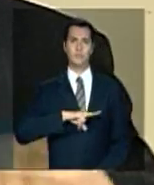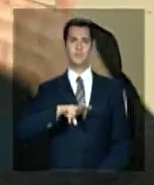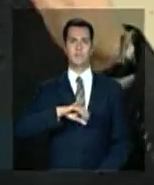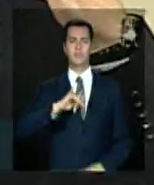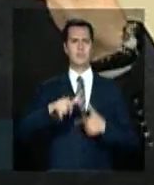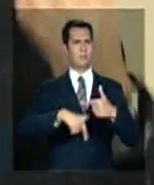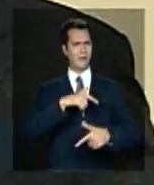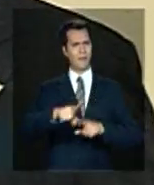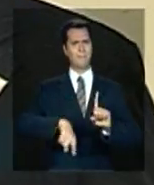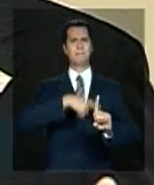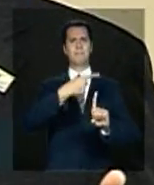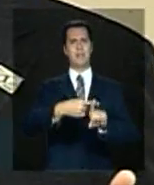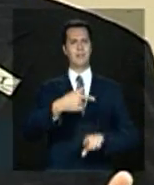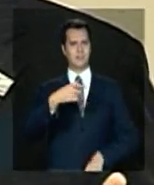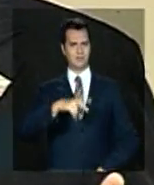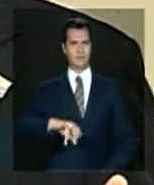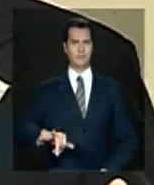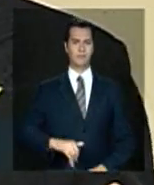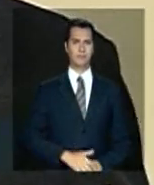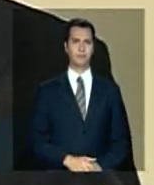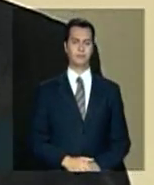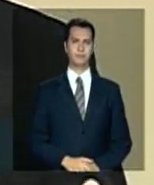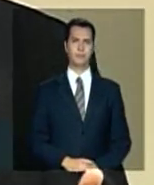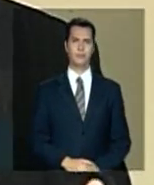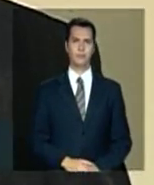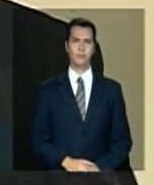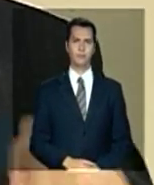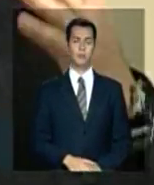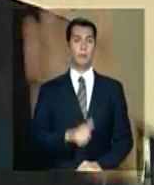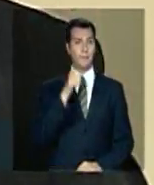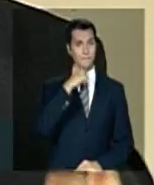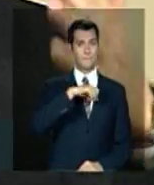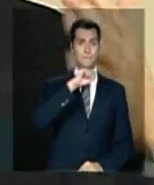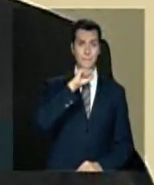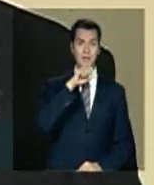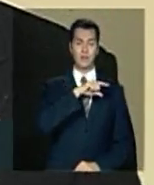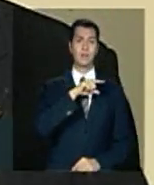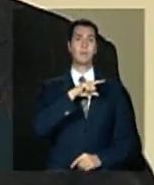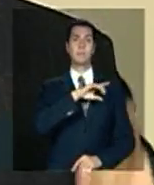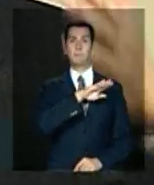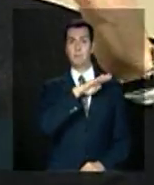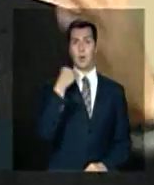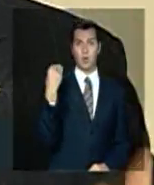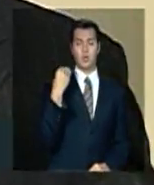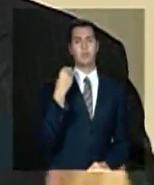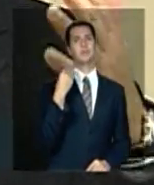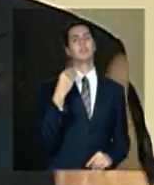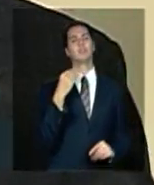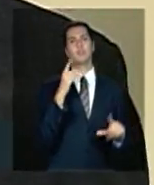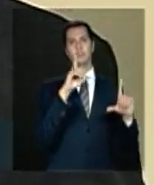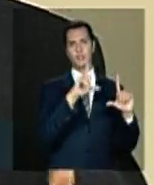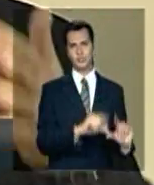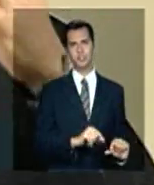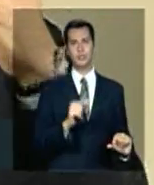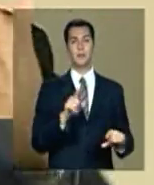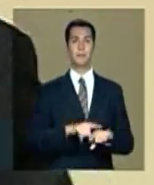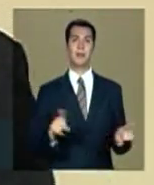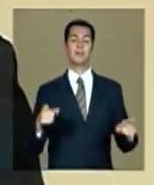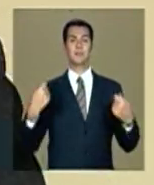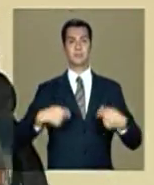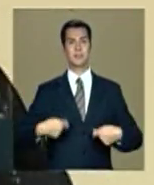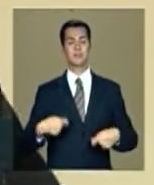nós reduzimos e 21 por cento os óbitos maternos mas Nós salvamos descansar quando nós atingimos